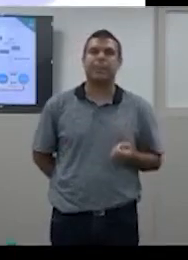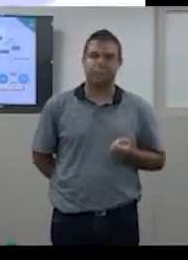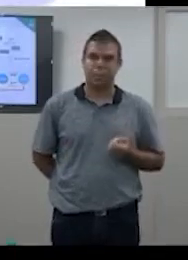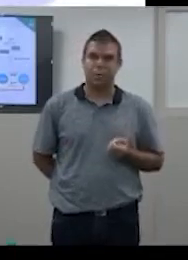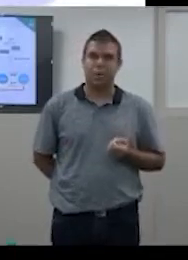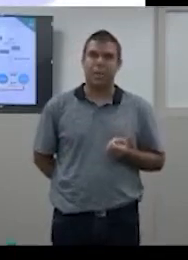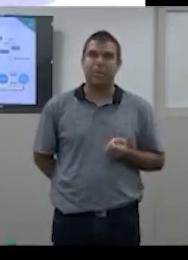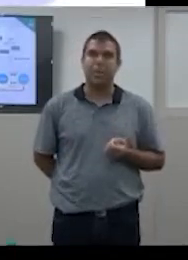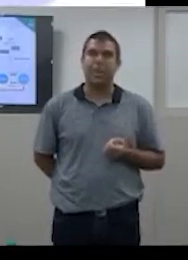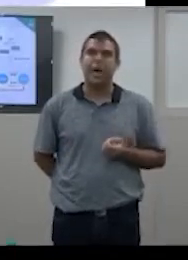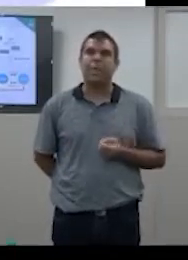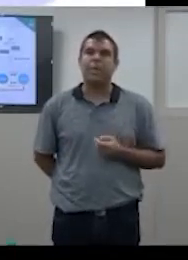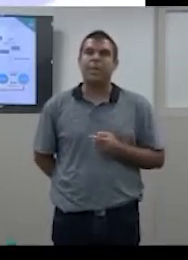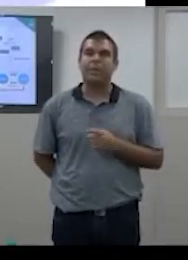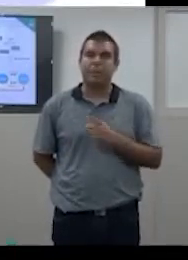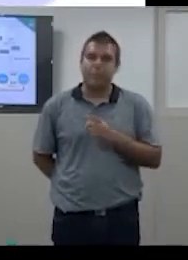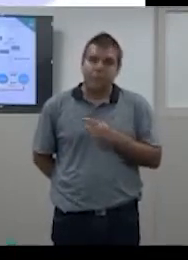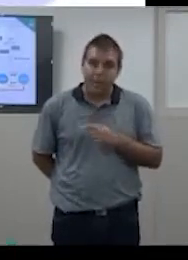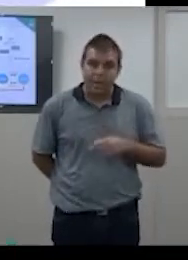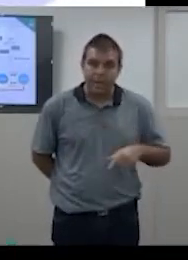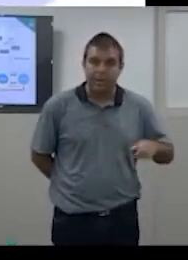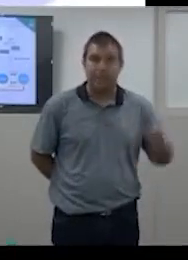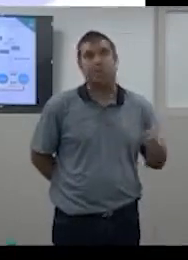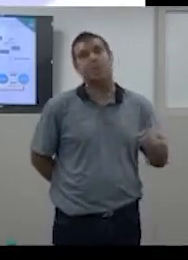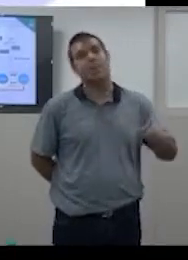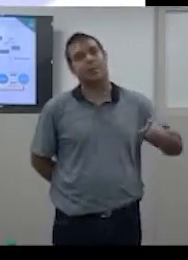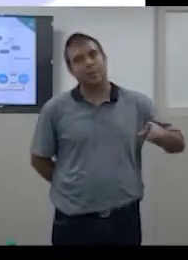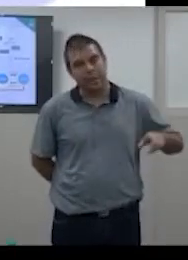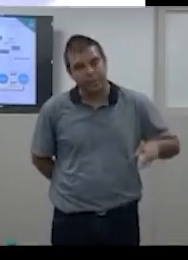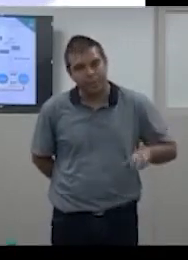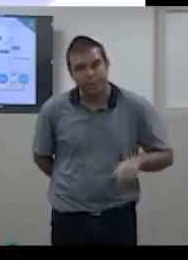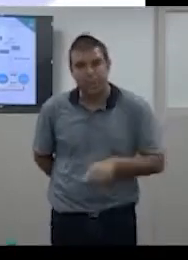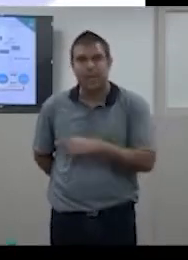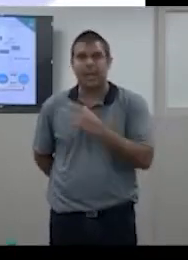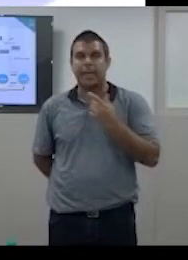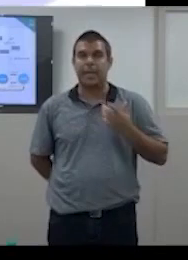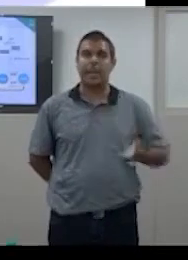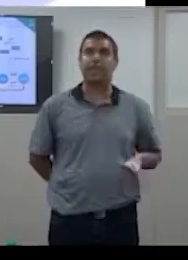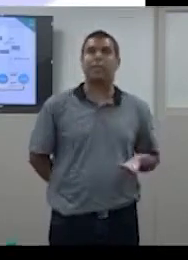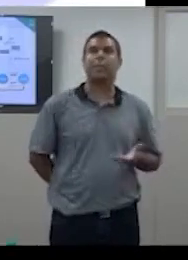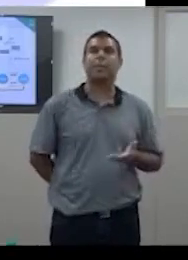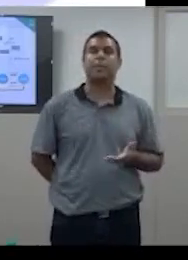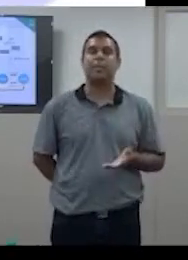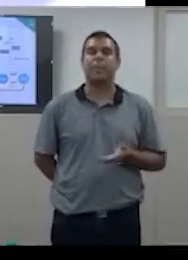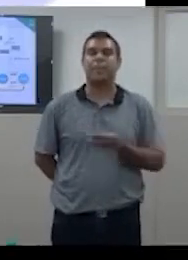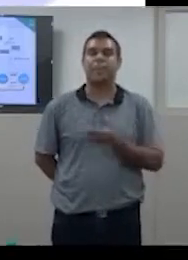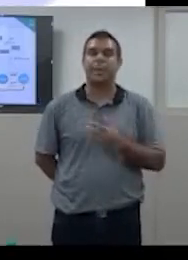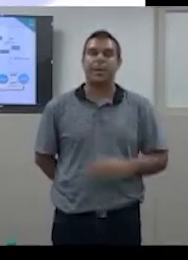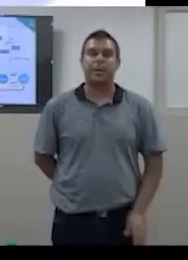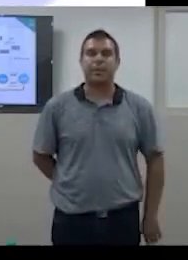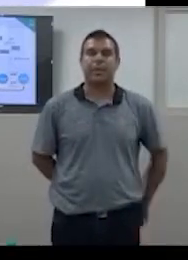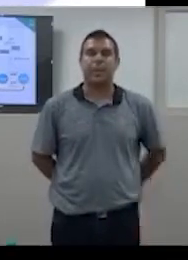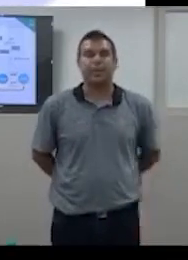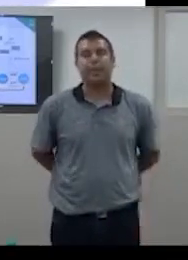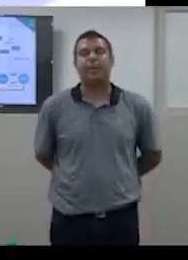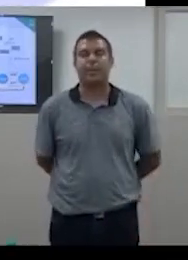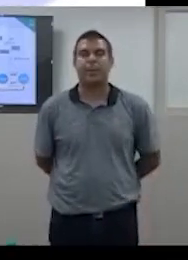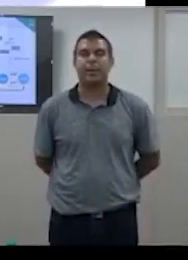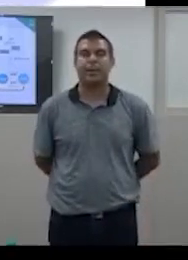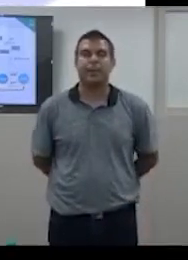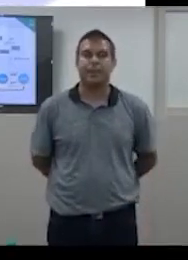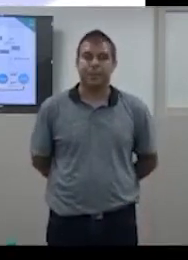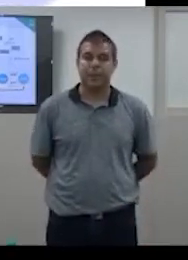mas é gás carbônico congelado, aonde você congela ele, faz a sublimação, descongela ele, passando pela sublimação ali. Você